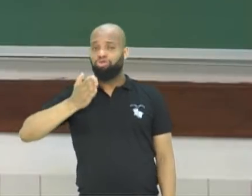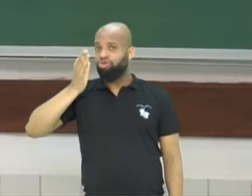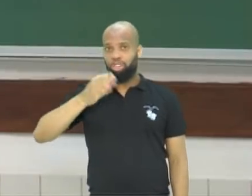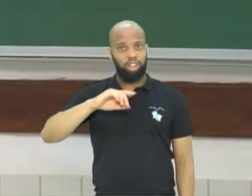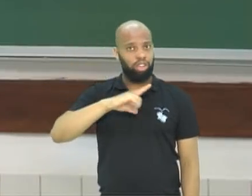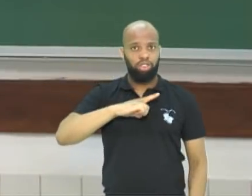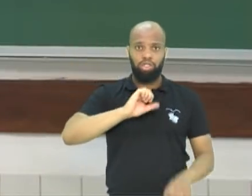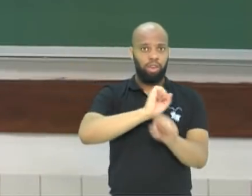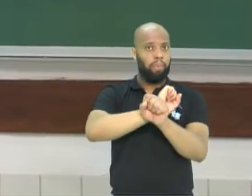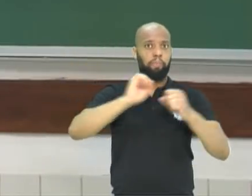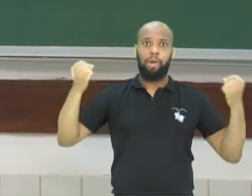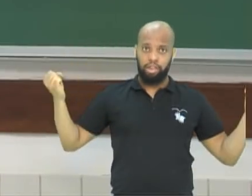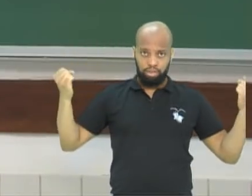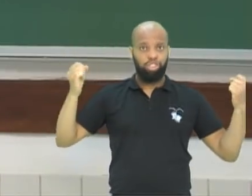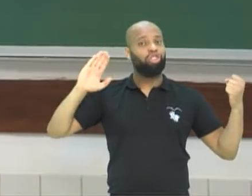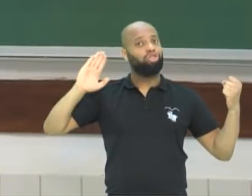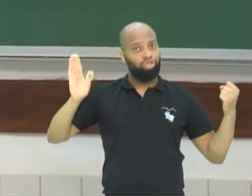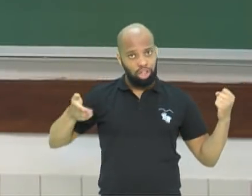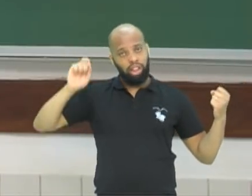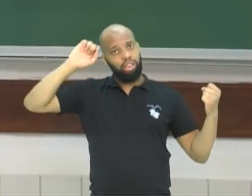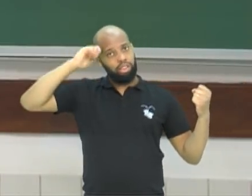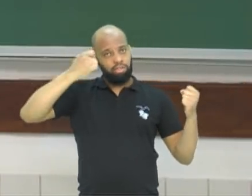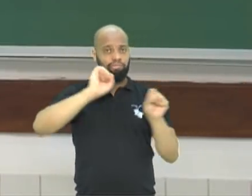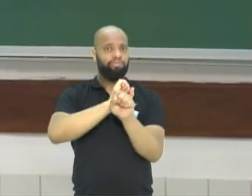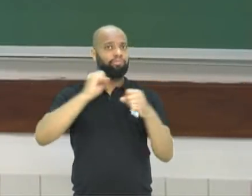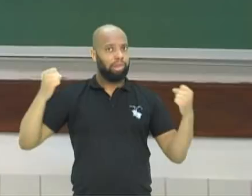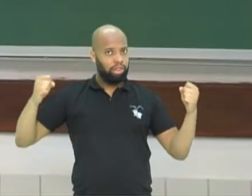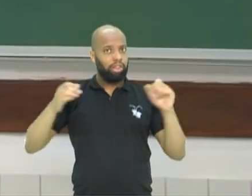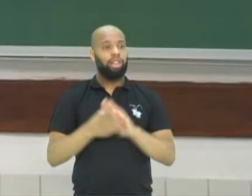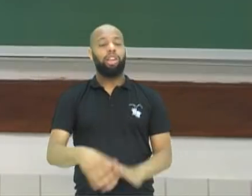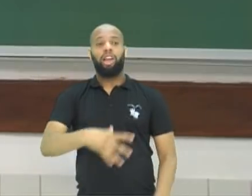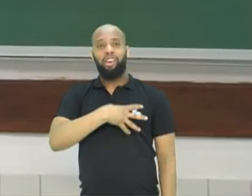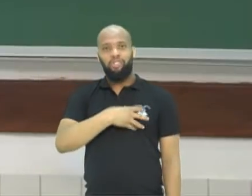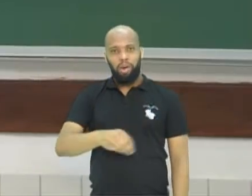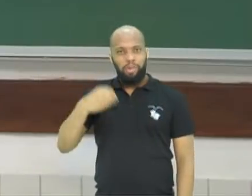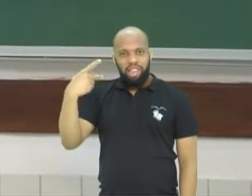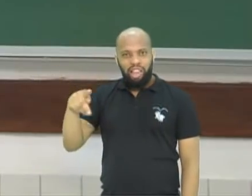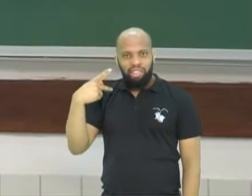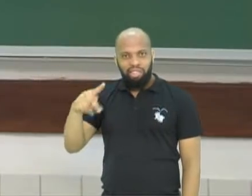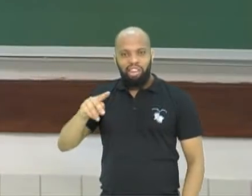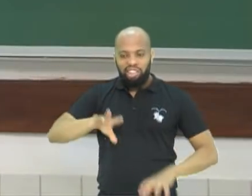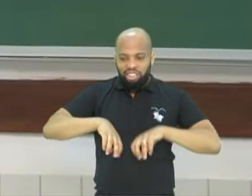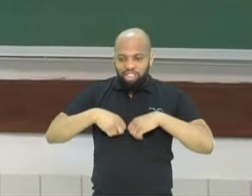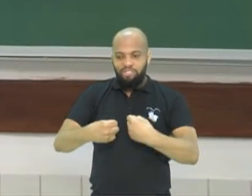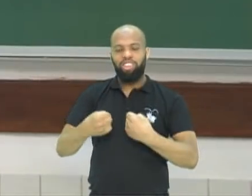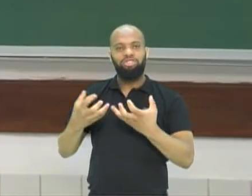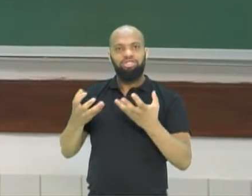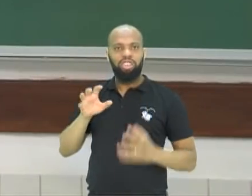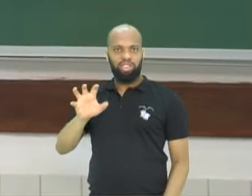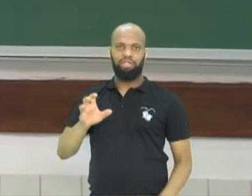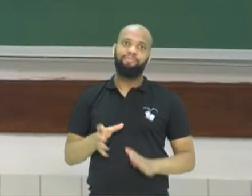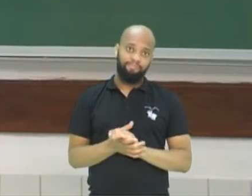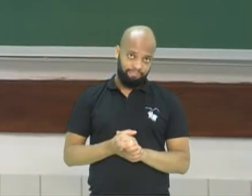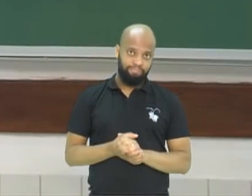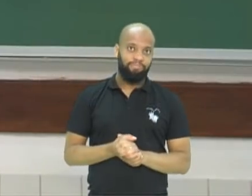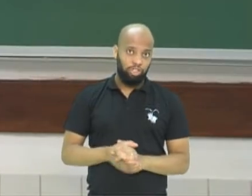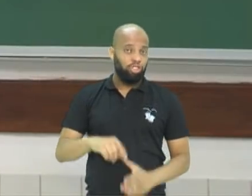havia acontecido a abolição dos escravos. E a família do Darwin era uma defensora disso, né? Era uma